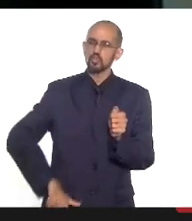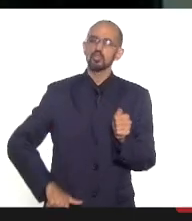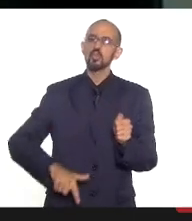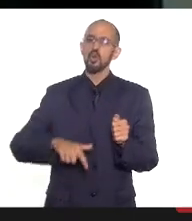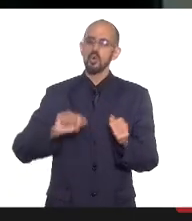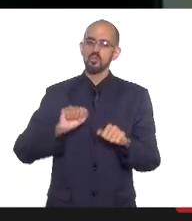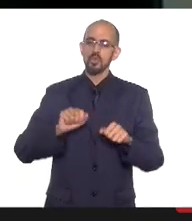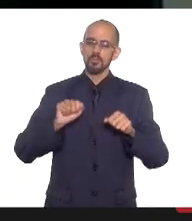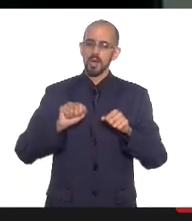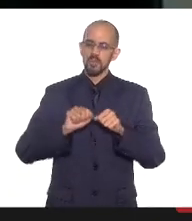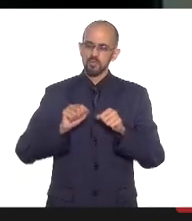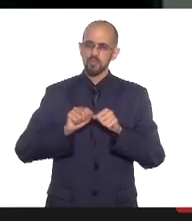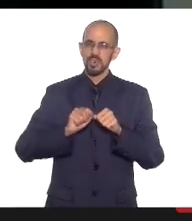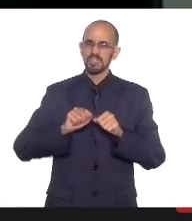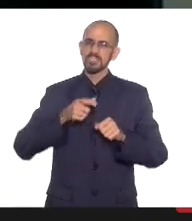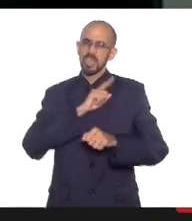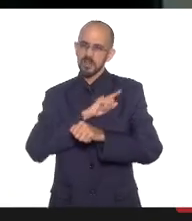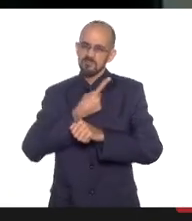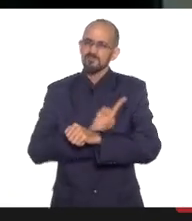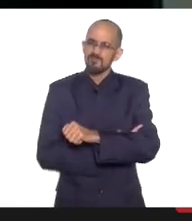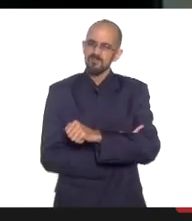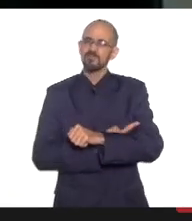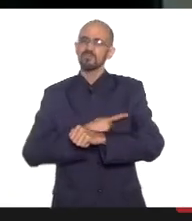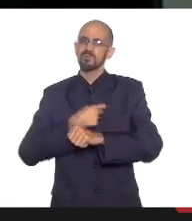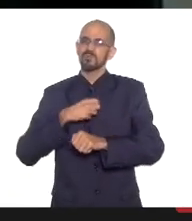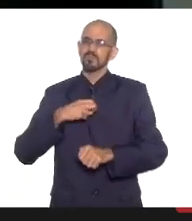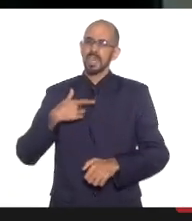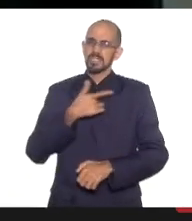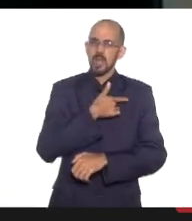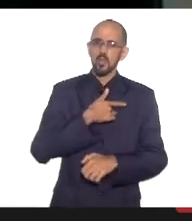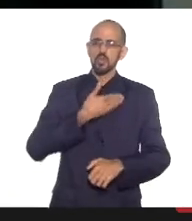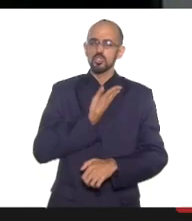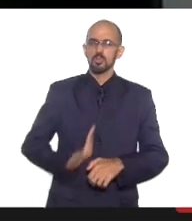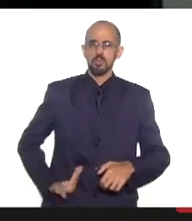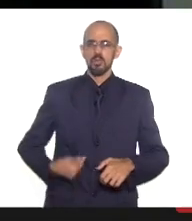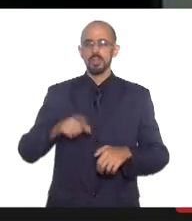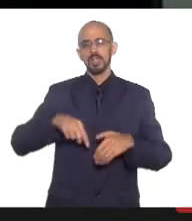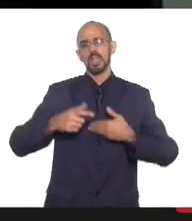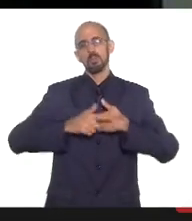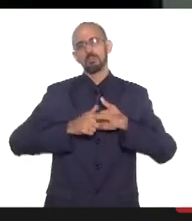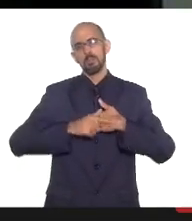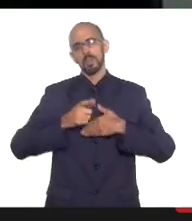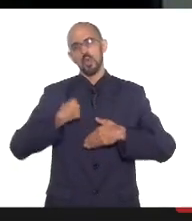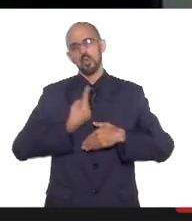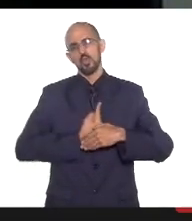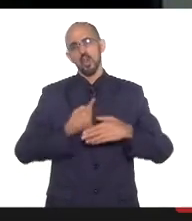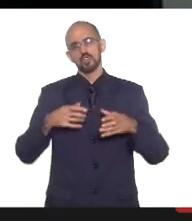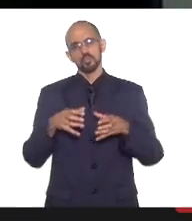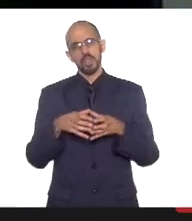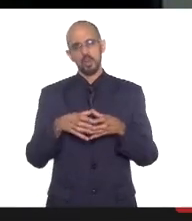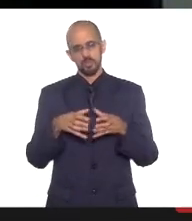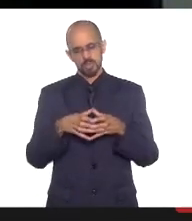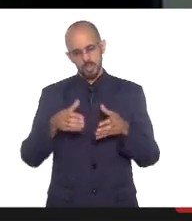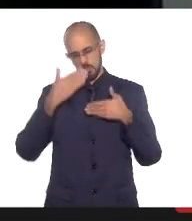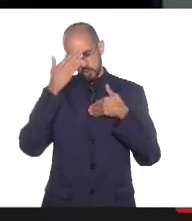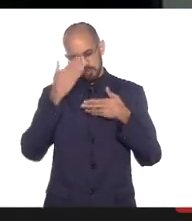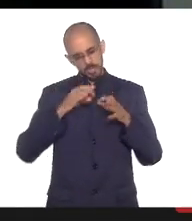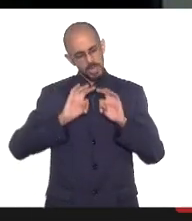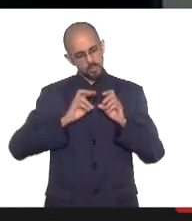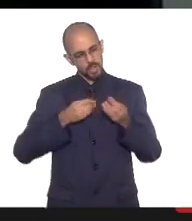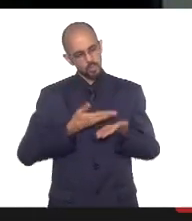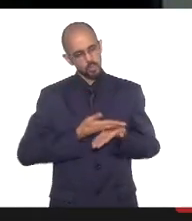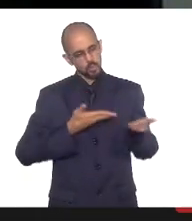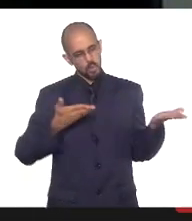para fortalecer a saúde pública que é esse o nosso papel e ao compromisso dessa comissão Muito obrigado a